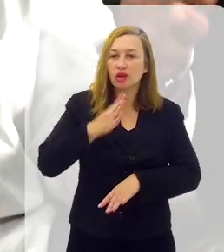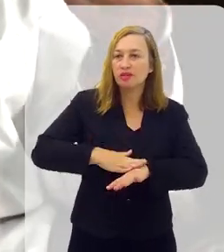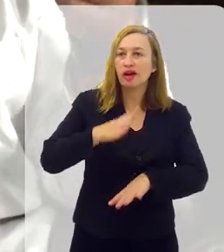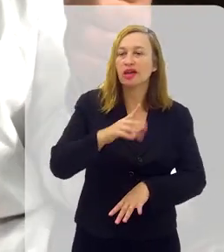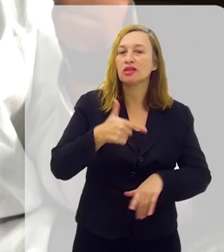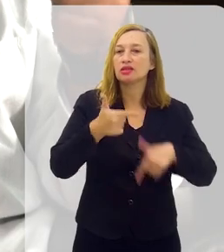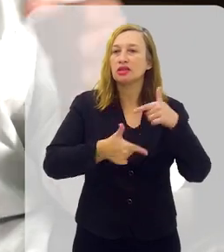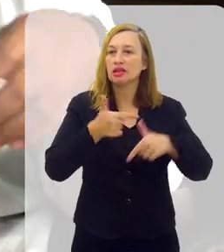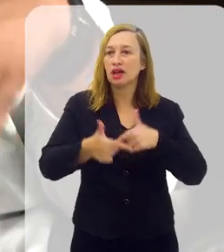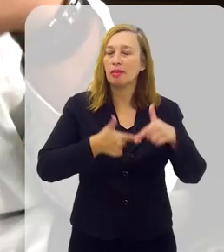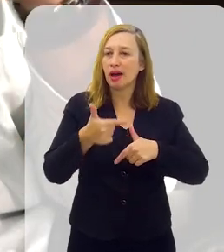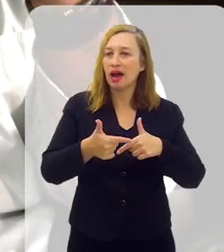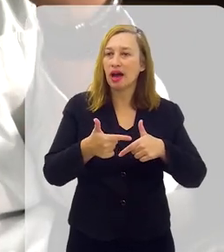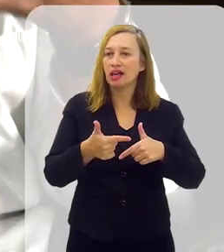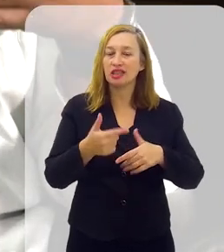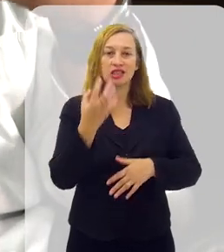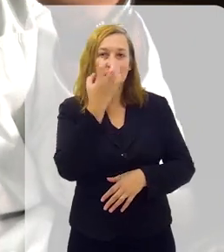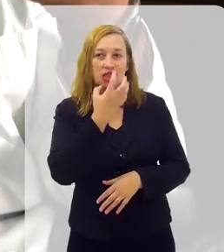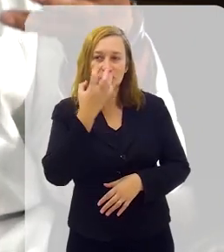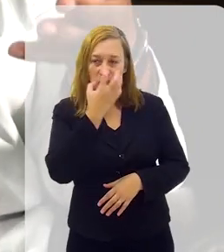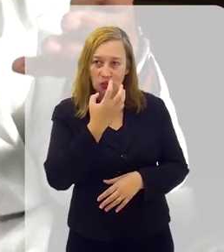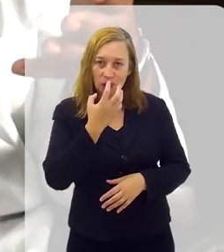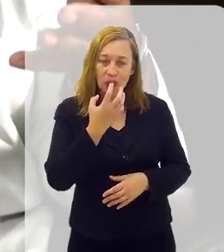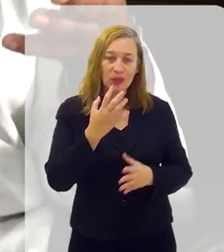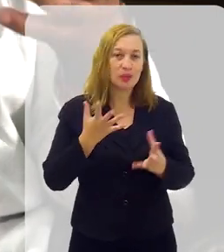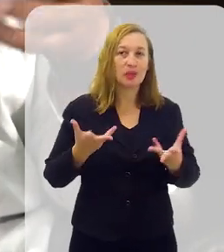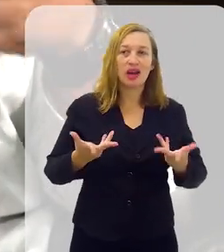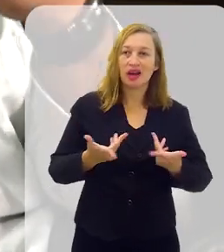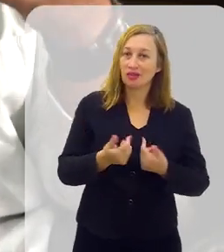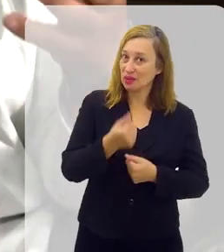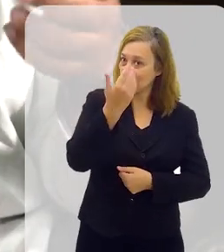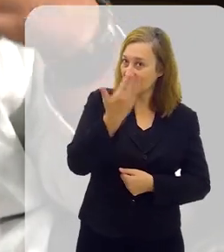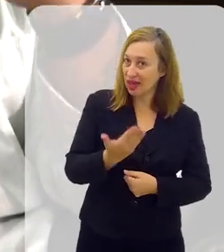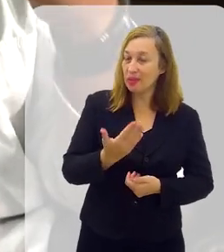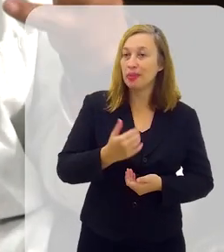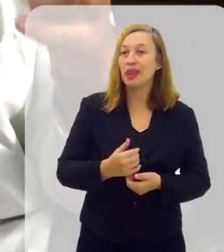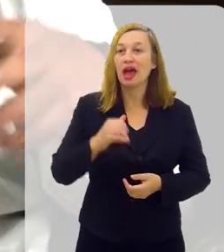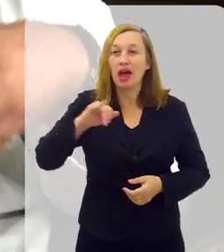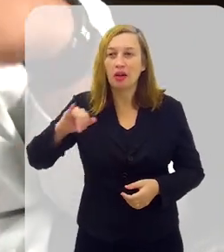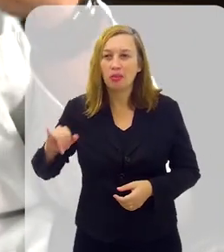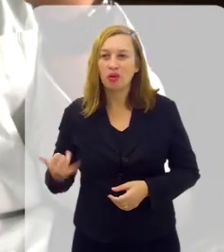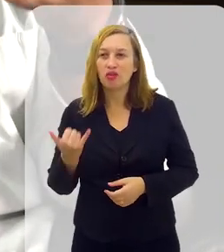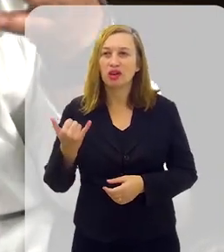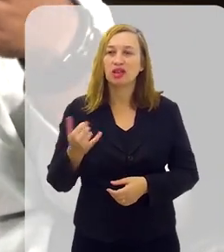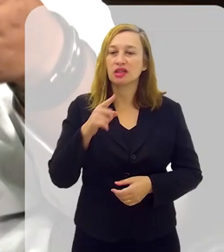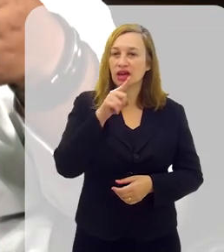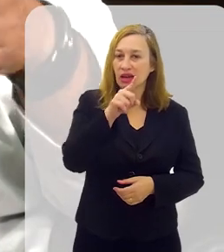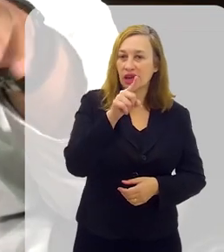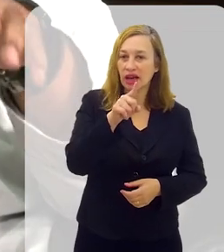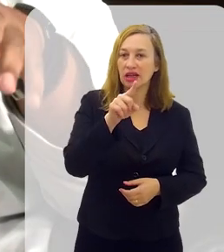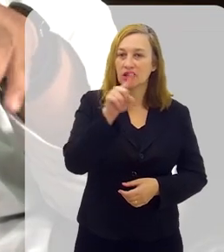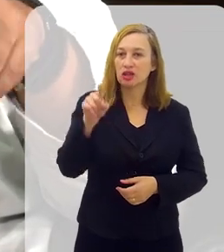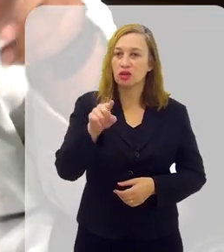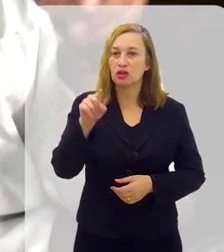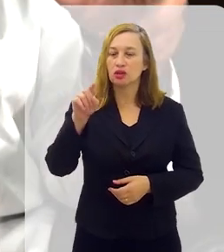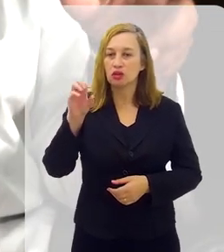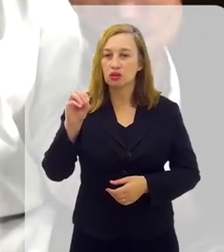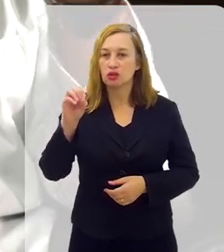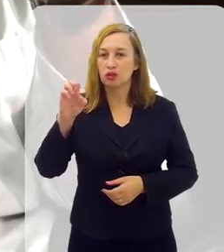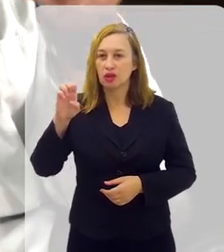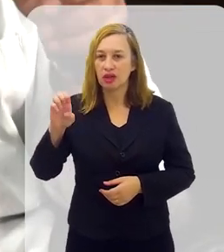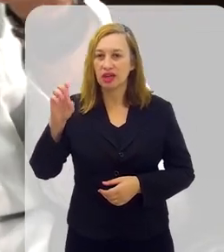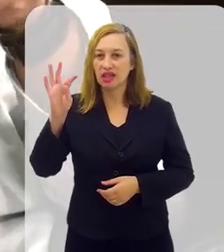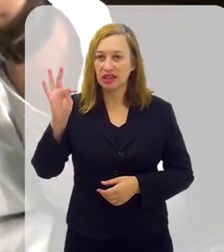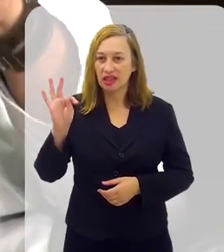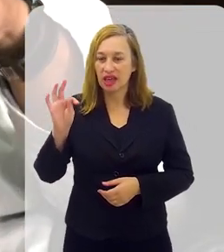Instagram do Jorge Dom e conheça ainda mais o trabalho desse intérprete, cantor, compositor que ele é. E aproveite, vai lá